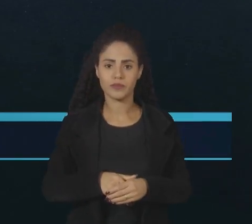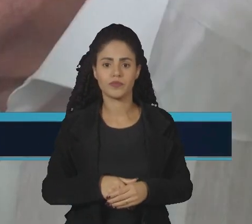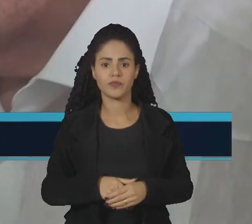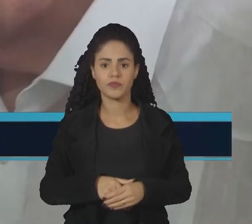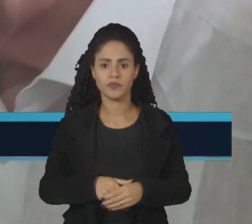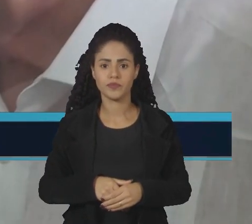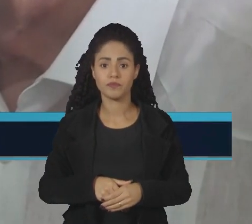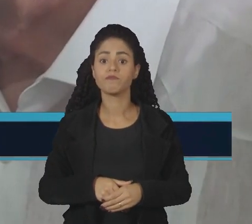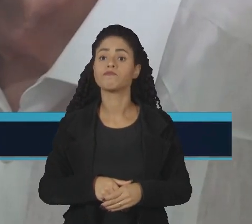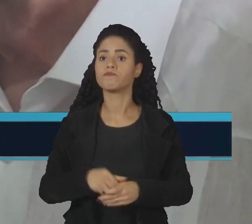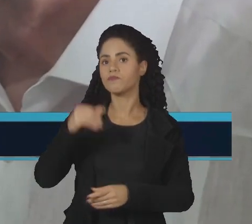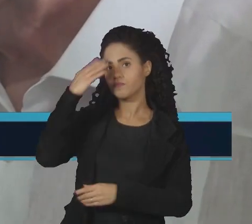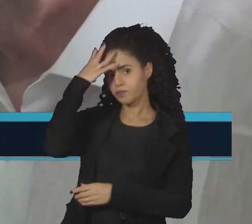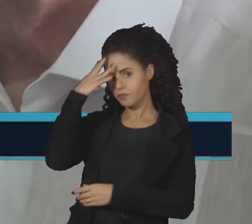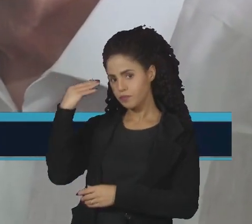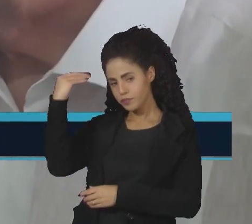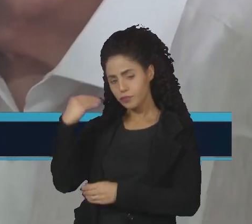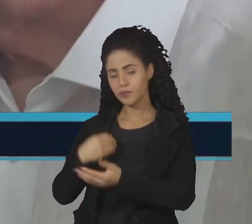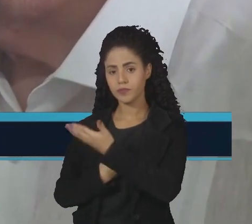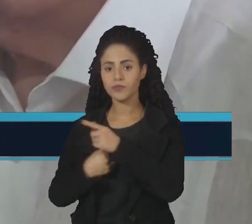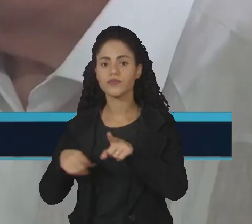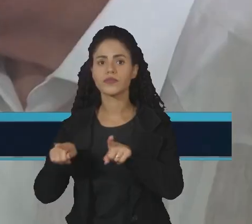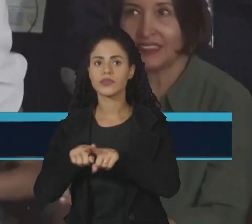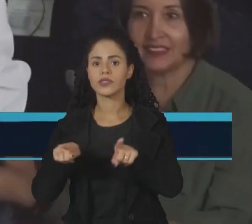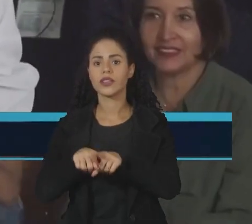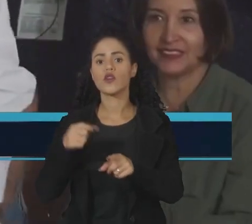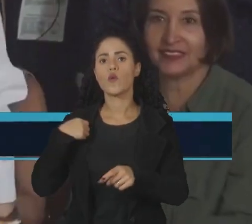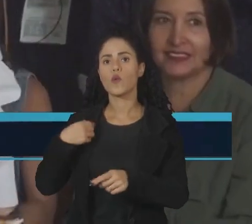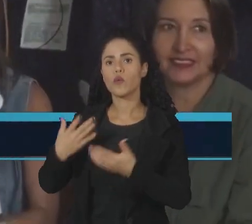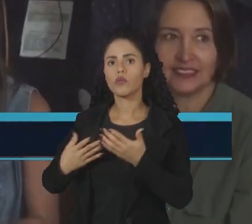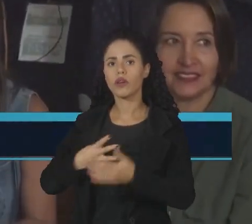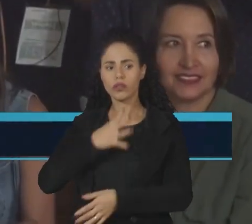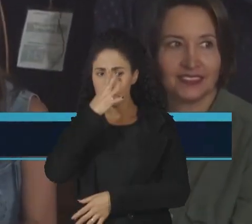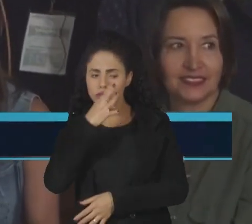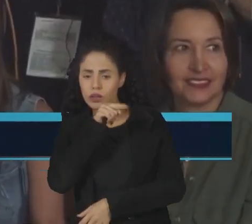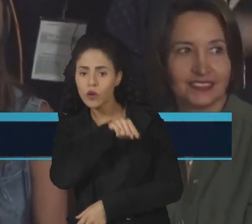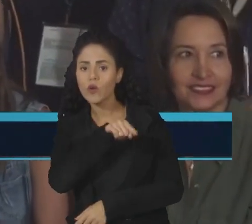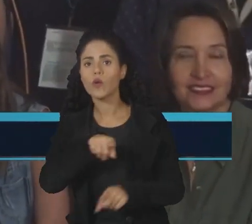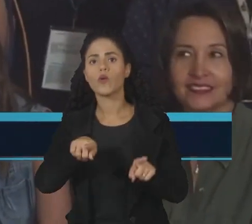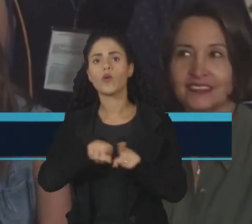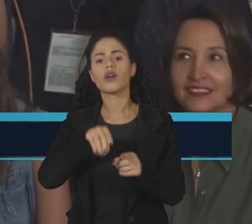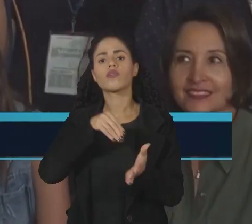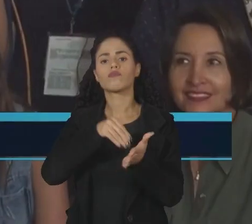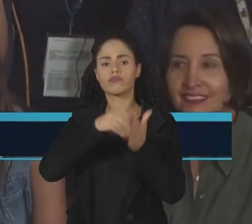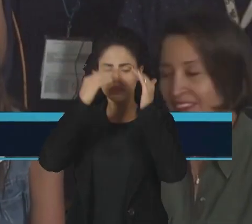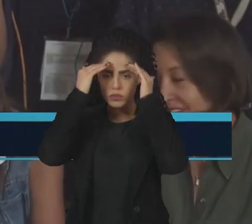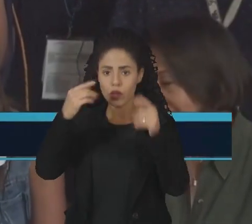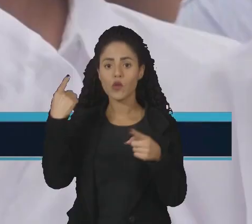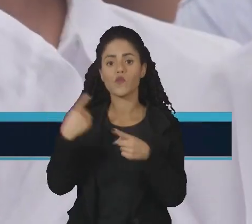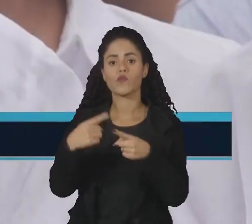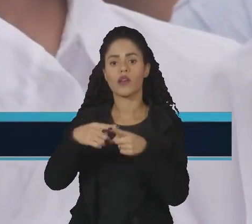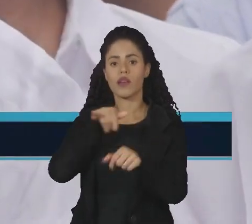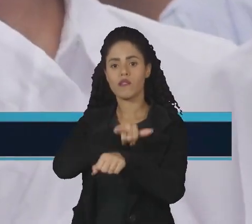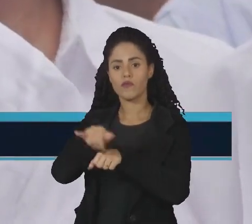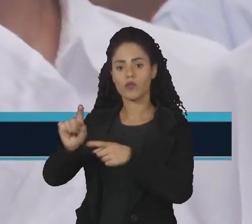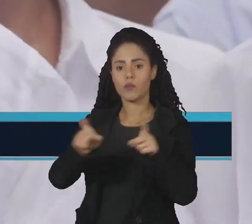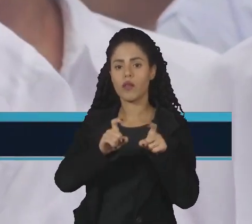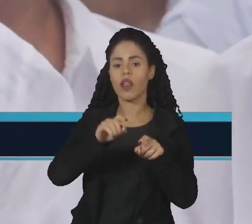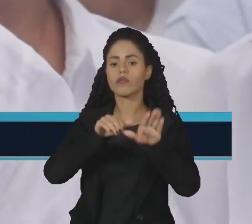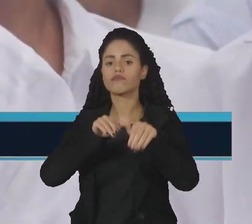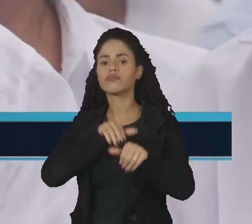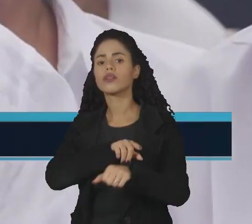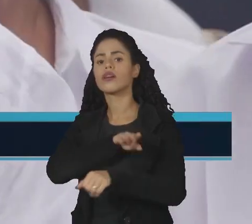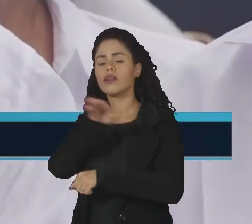povo. Gonzalez foi declarado em desacato pelo Tribunal Supremo da Venezuela por não comparecer à corte quando convocado.